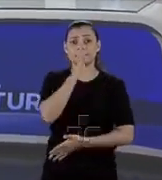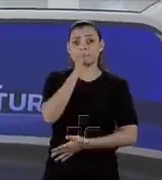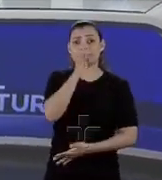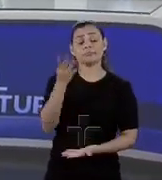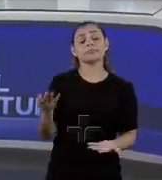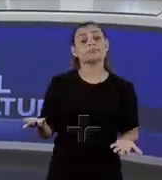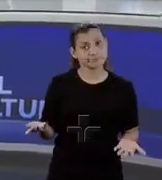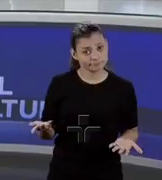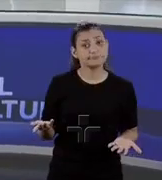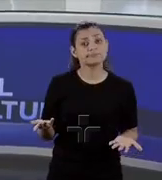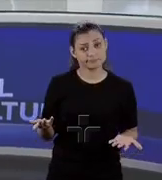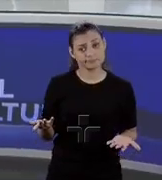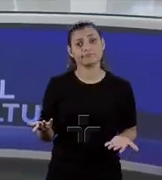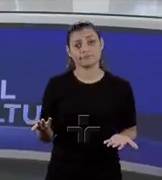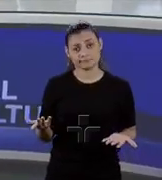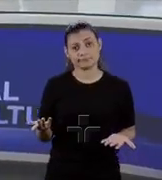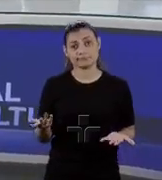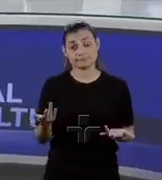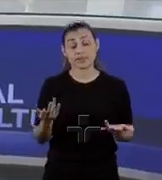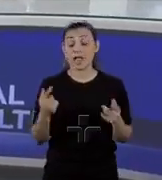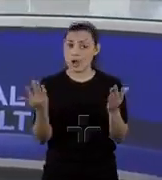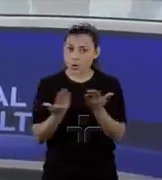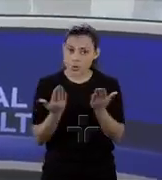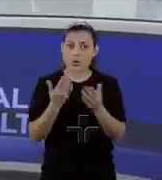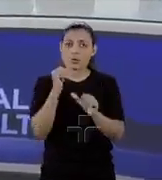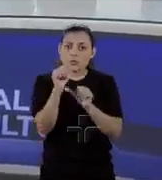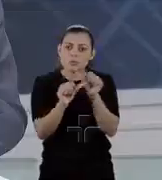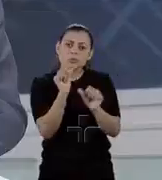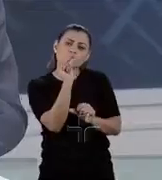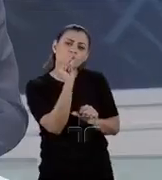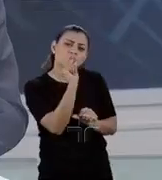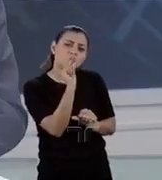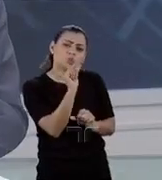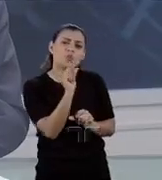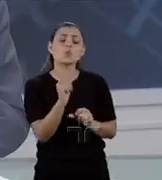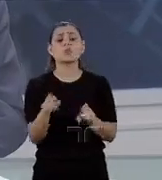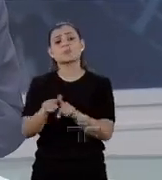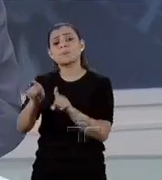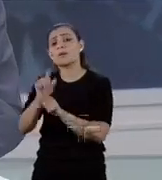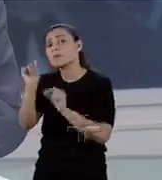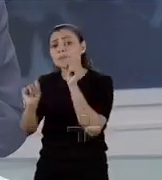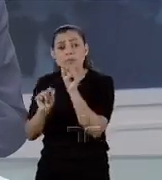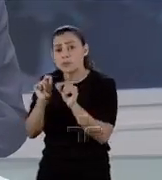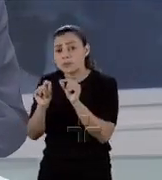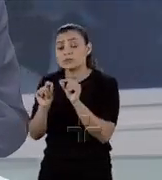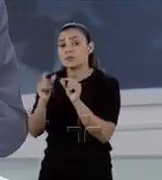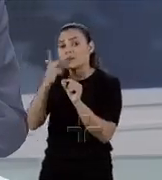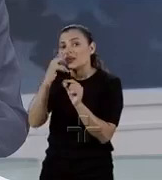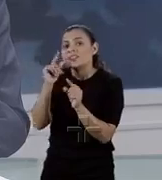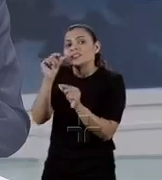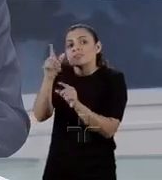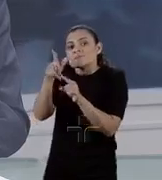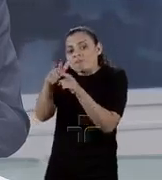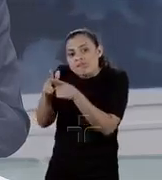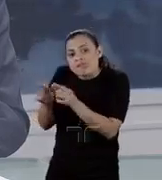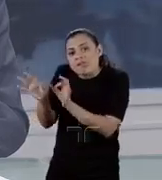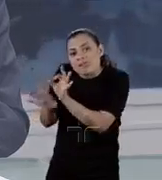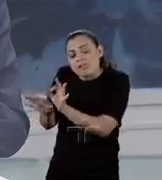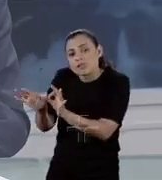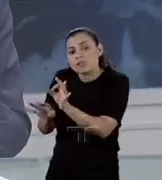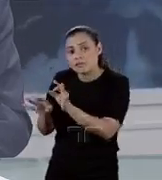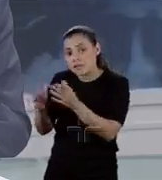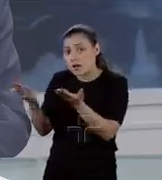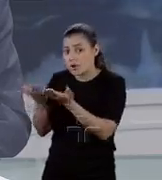né? Mas esse quadro tem mudado. Sobram ainda algumas situações como essa, que são corrigidas até pelo próprio CNJ. Né? Independente da